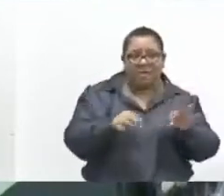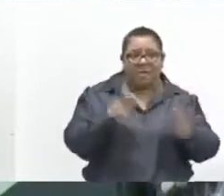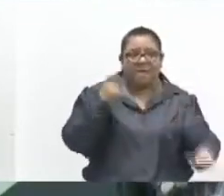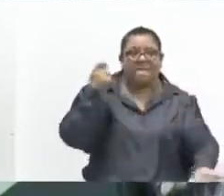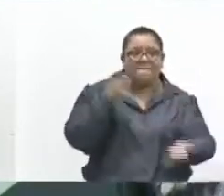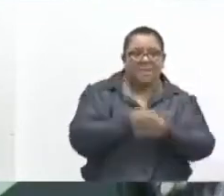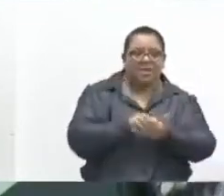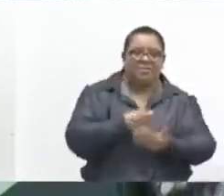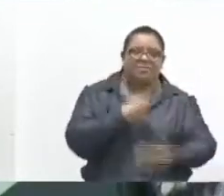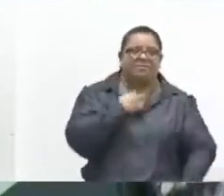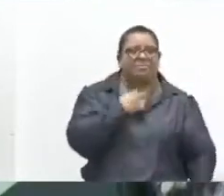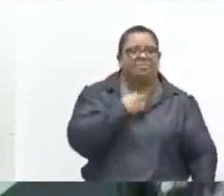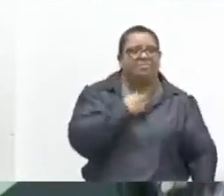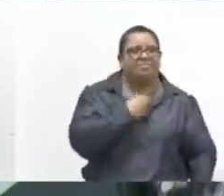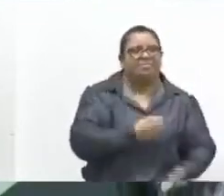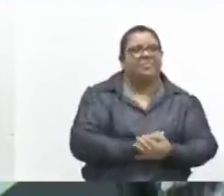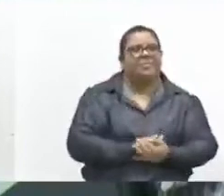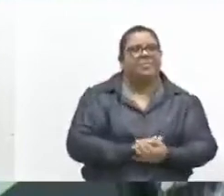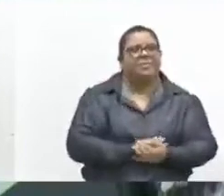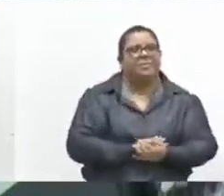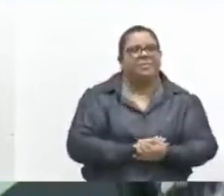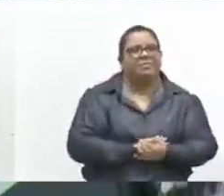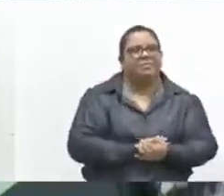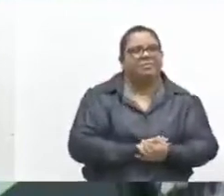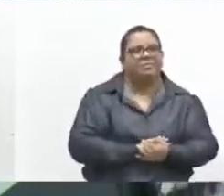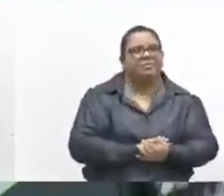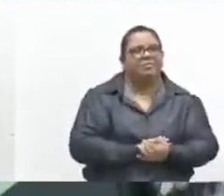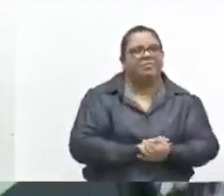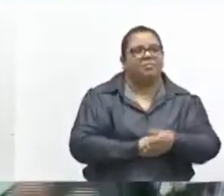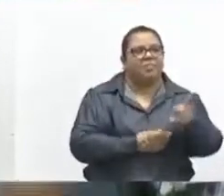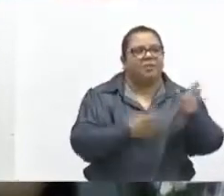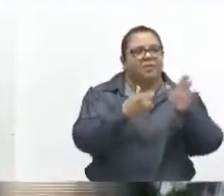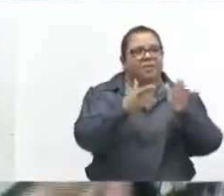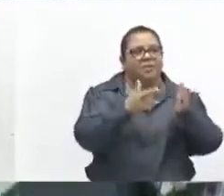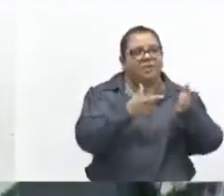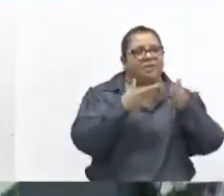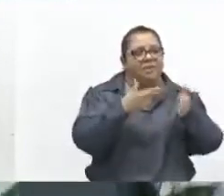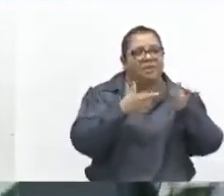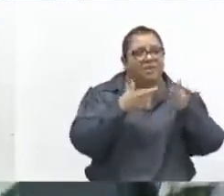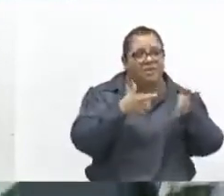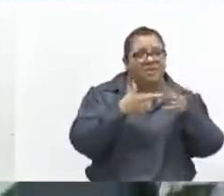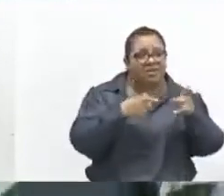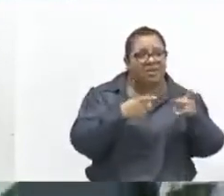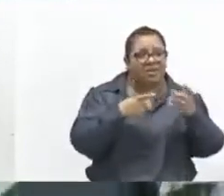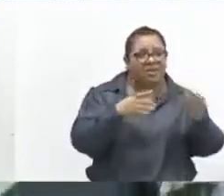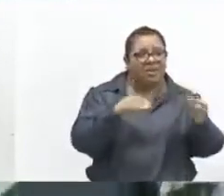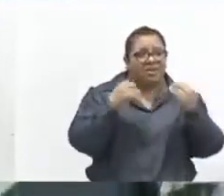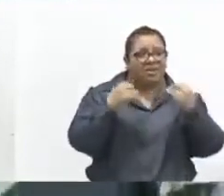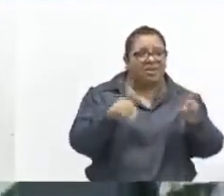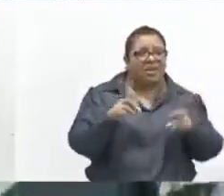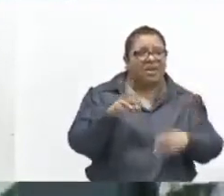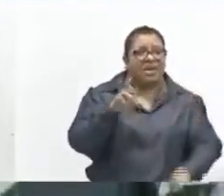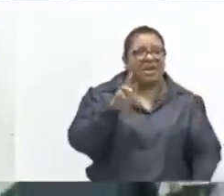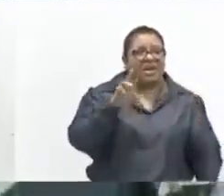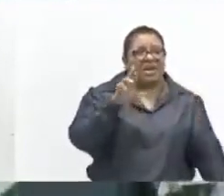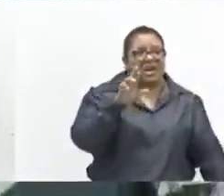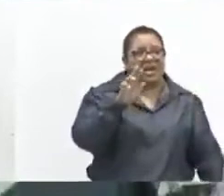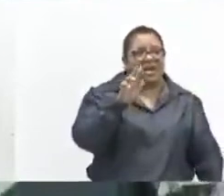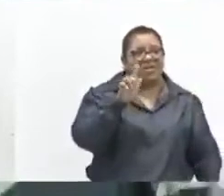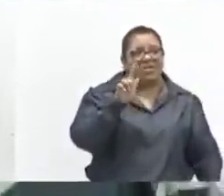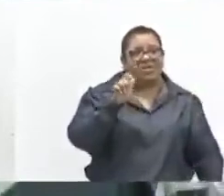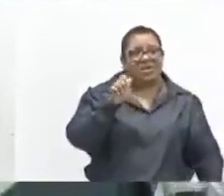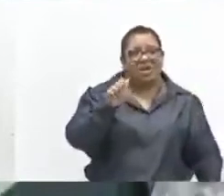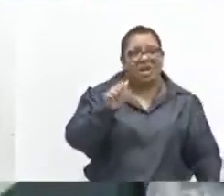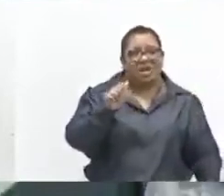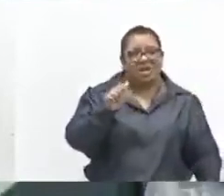esse valor, né? Dos requisitos da concessão e outra, a gente foi colocado também ali sobre a RGA. Infelizmente, o RGA não está sendo